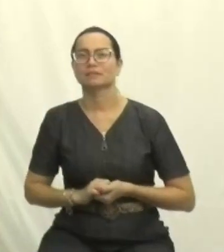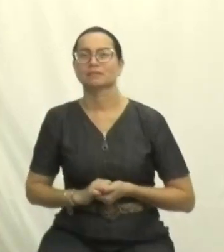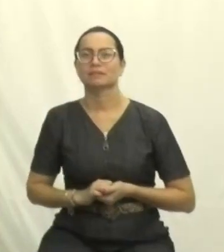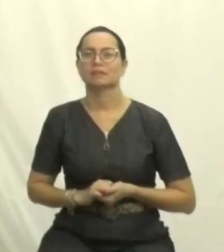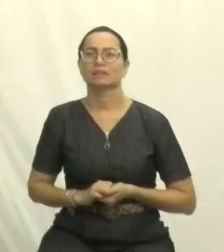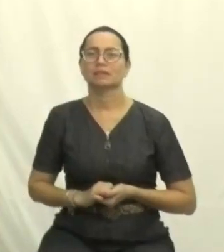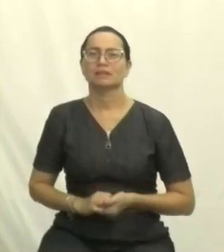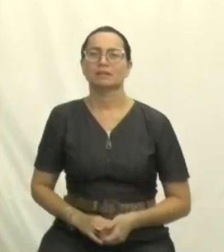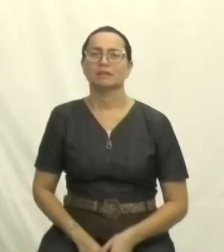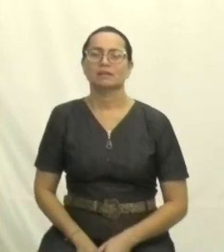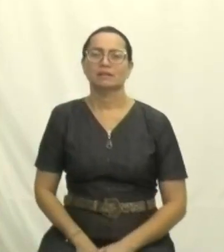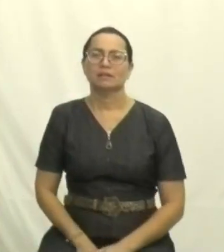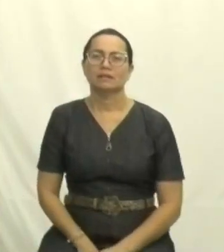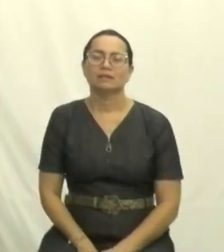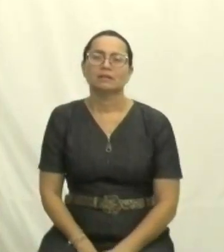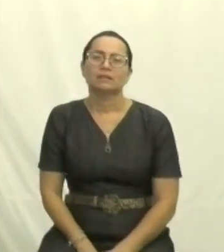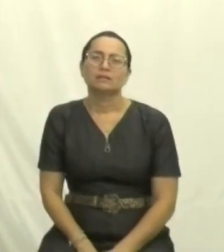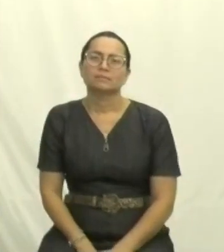Não.